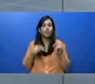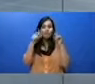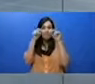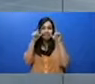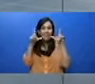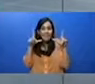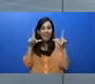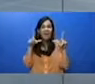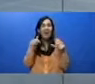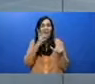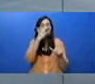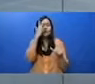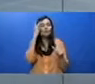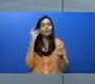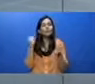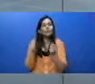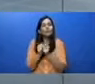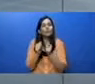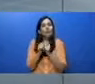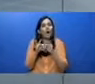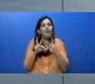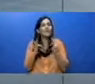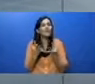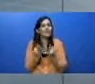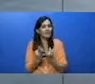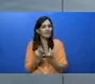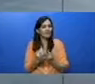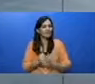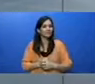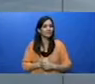estão próximas da gente. Da página